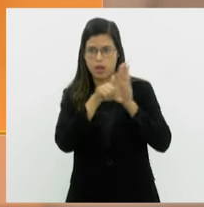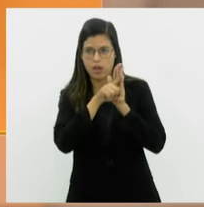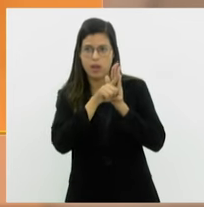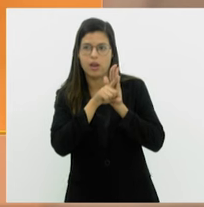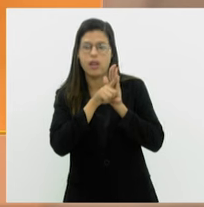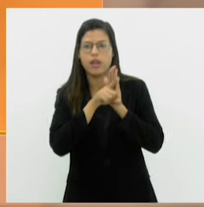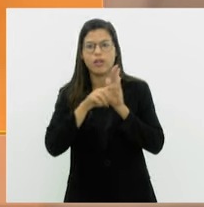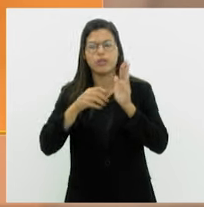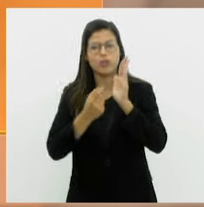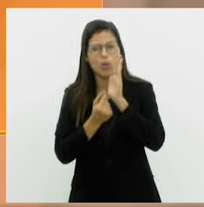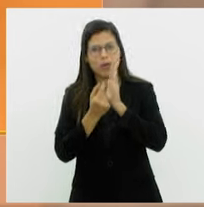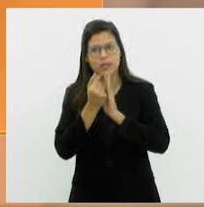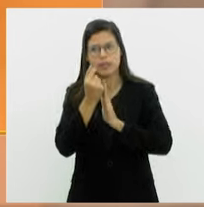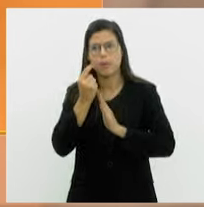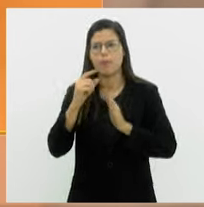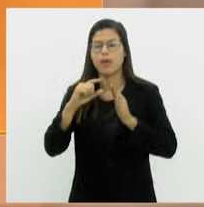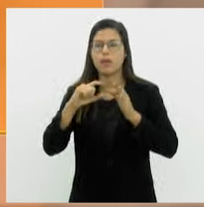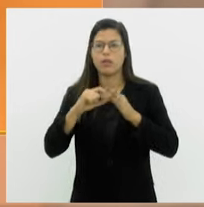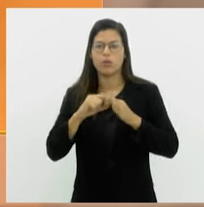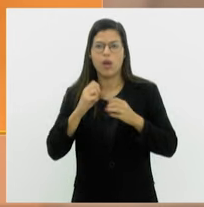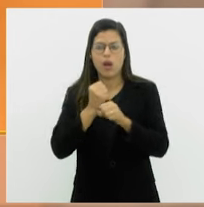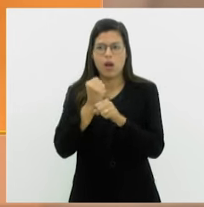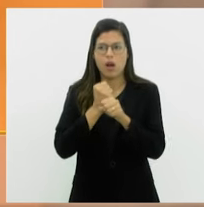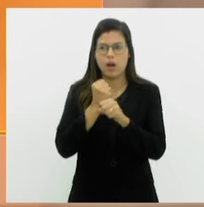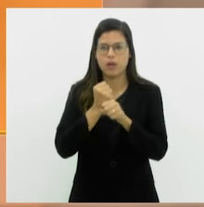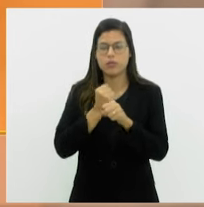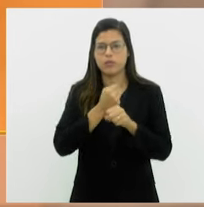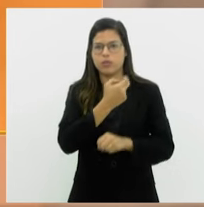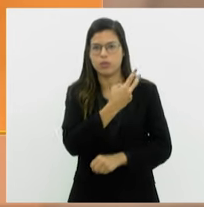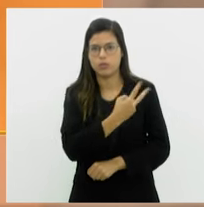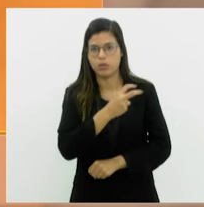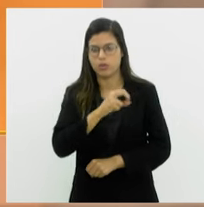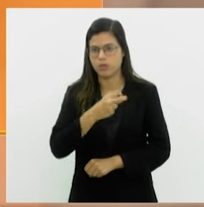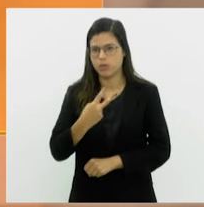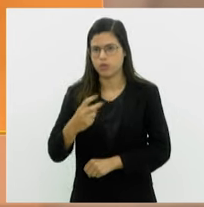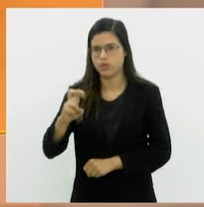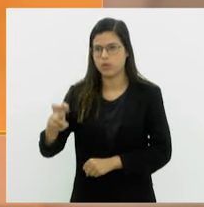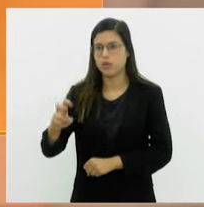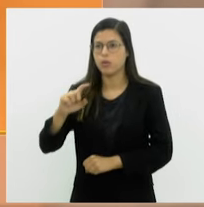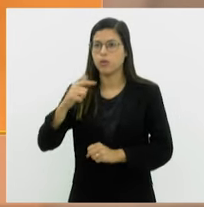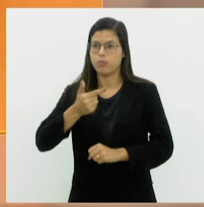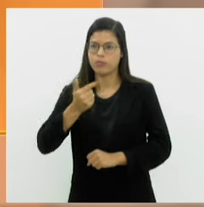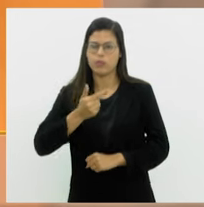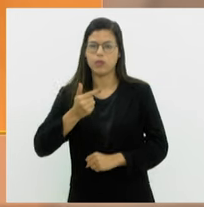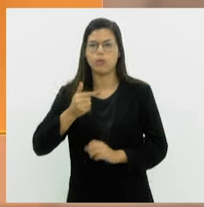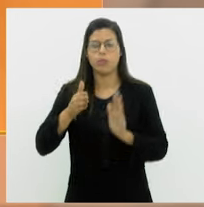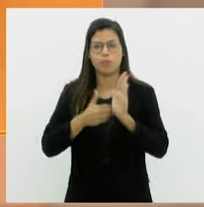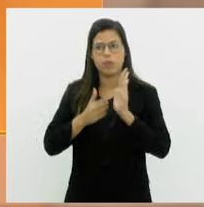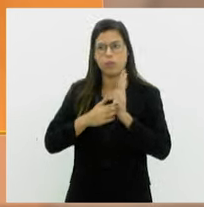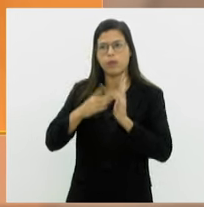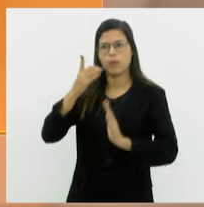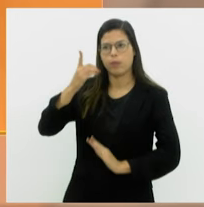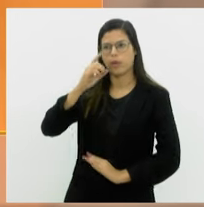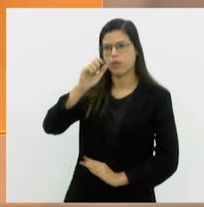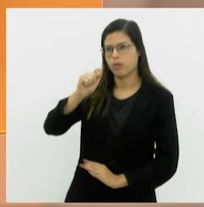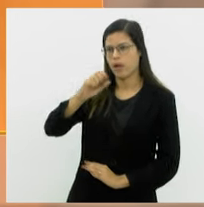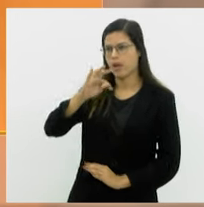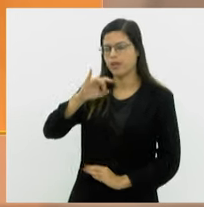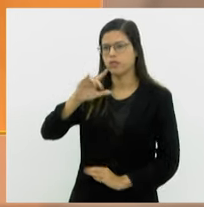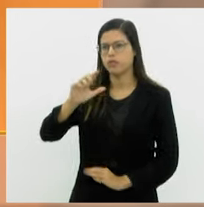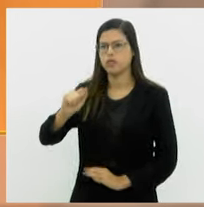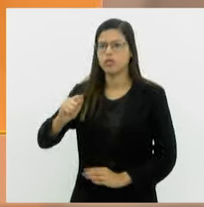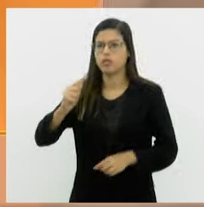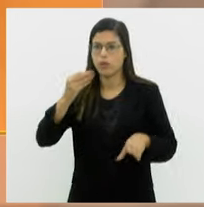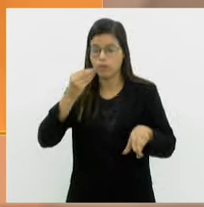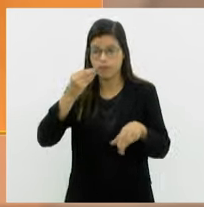Diretrizes Orçamentárias de 2025. Em segunda discussão, proposta do deputado Átila Nunes, que complementa